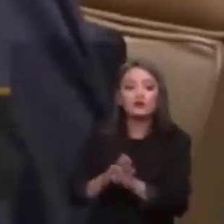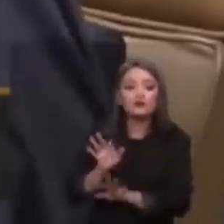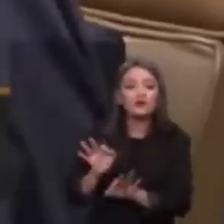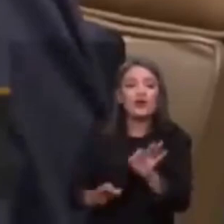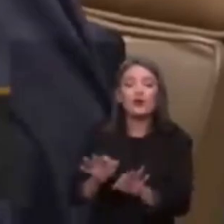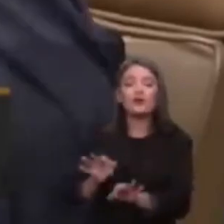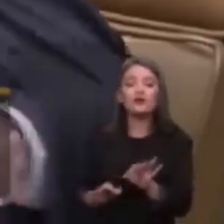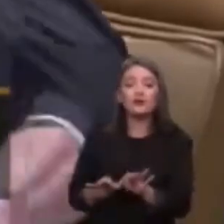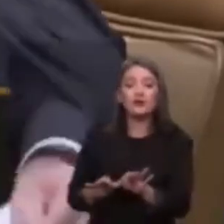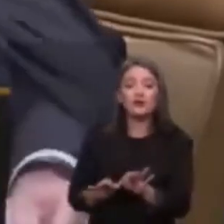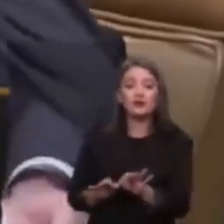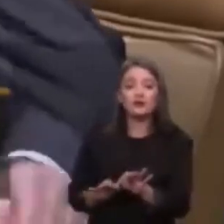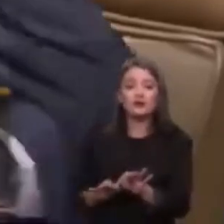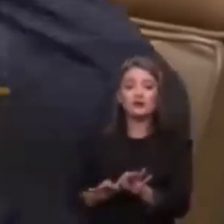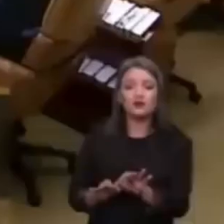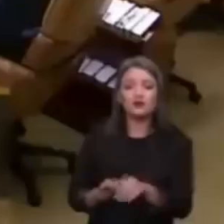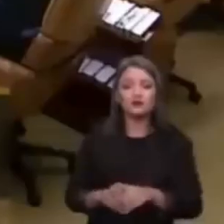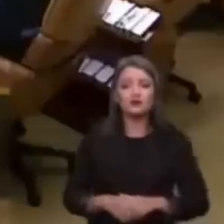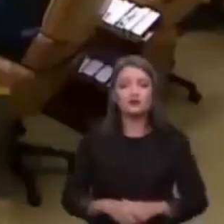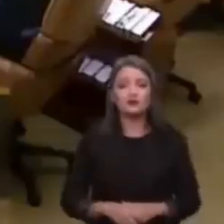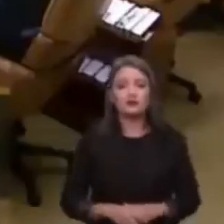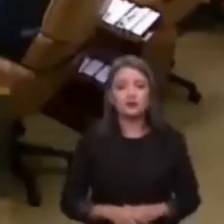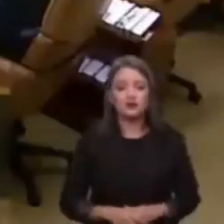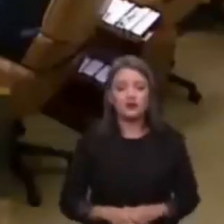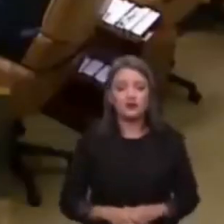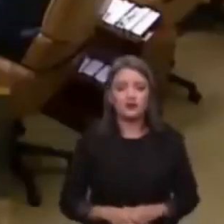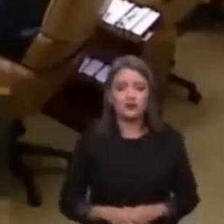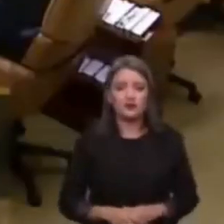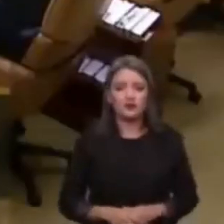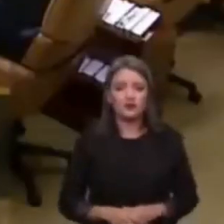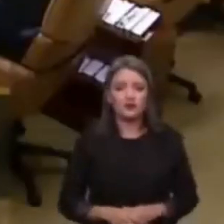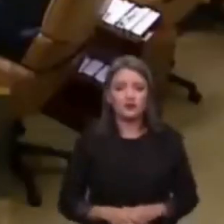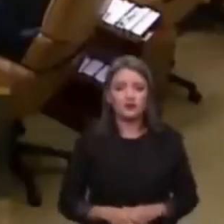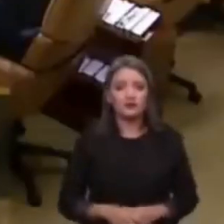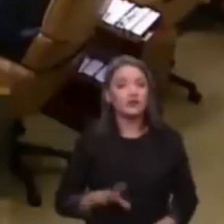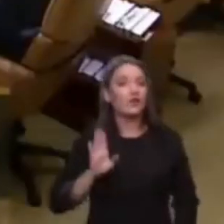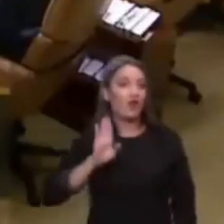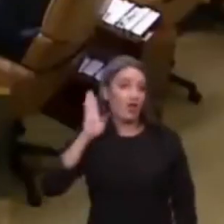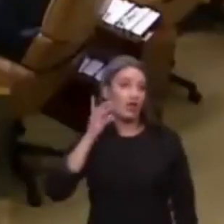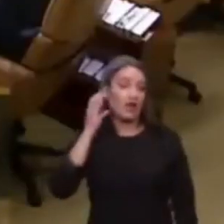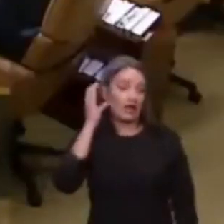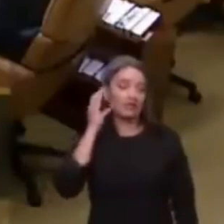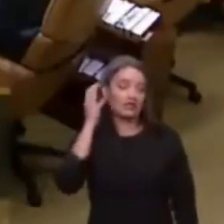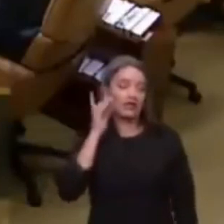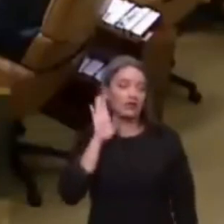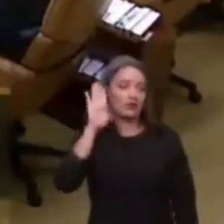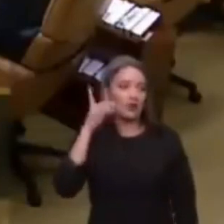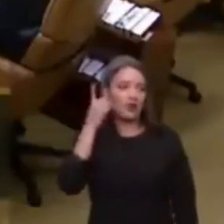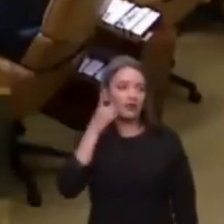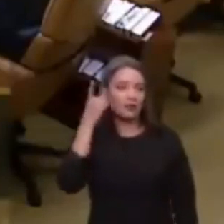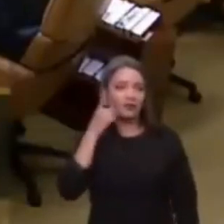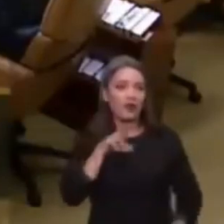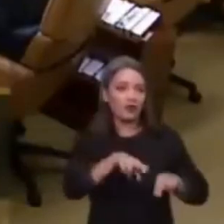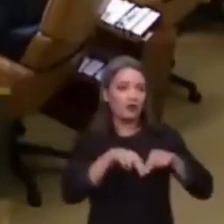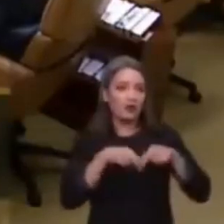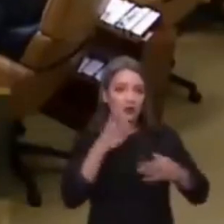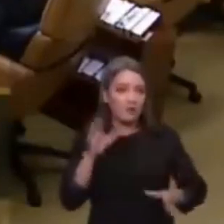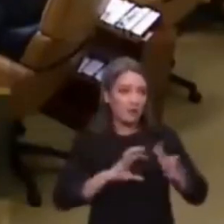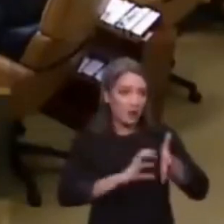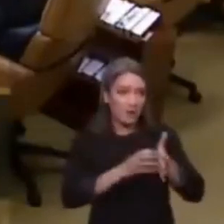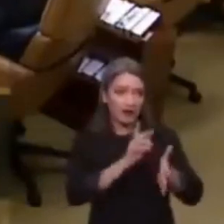levou em consideração o fato de a mulher já ter sido condenada 2 vezes anteriormente por furto e